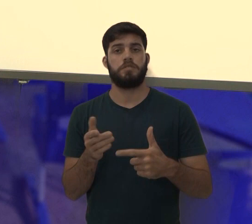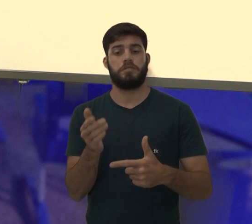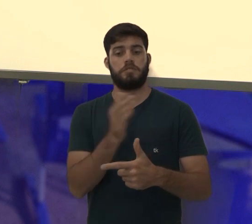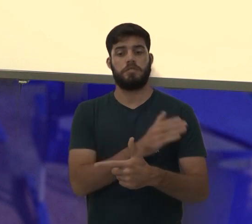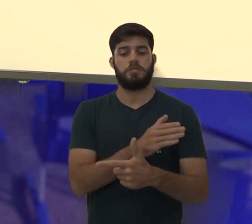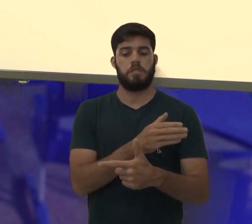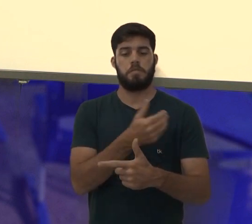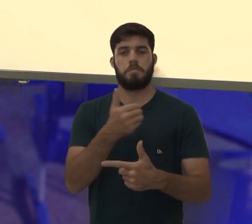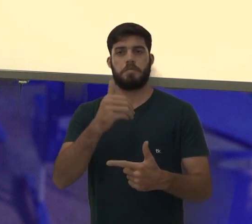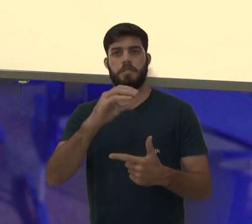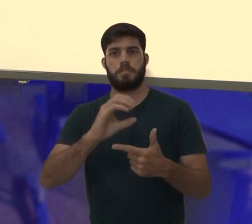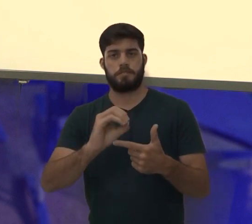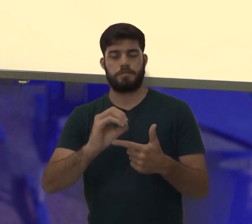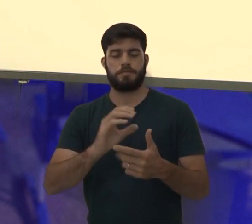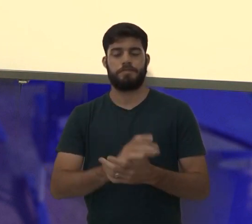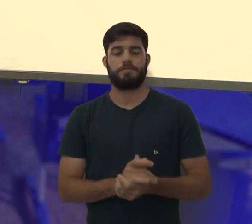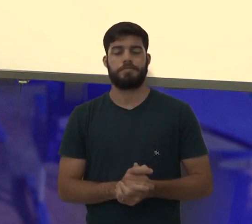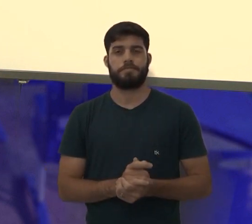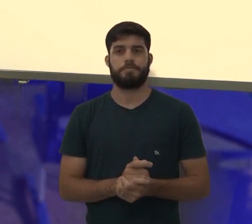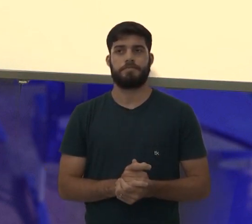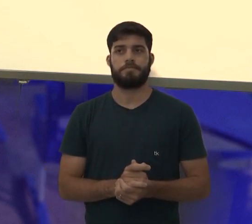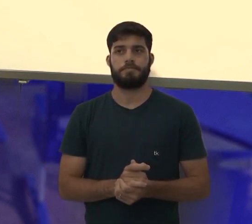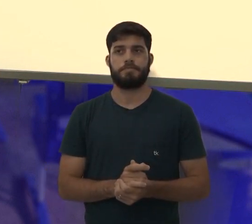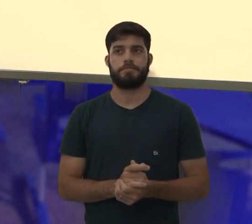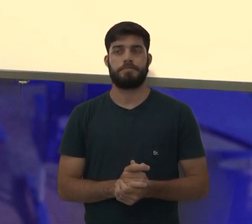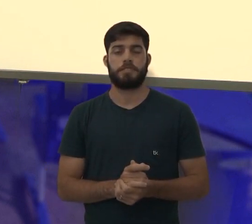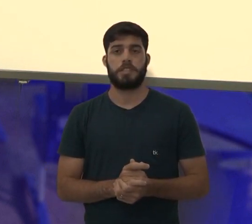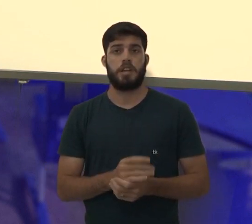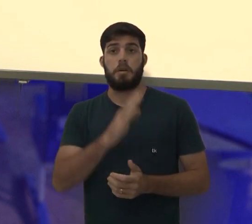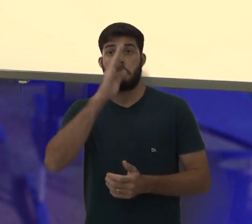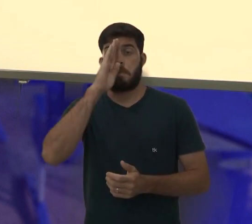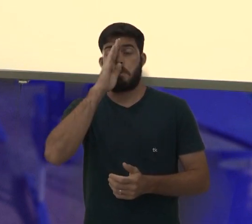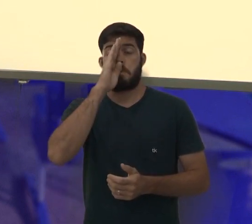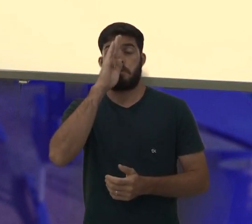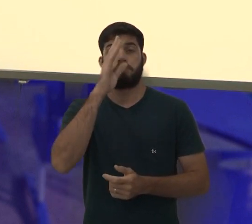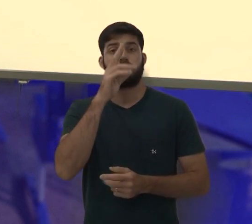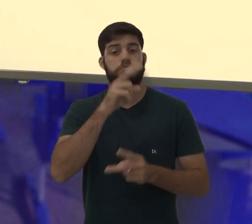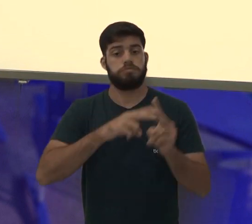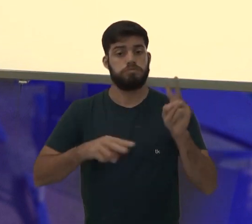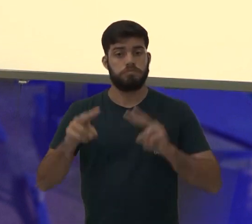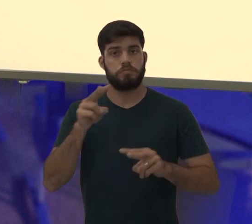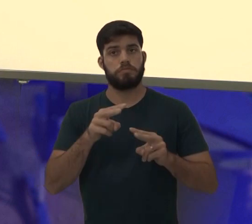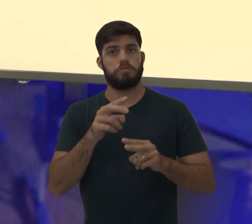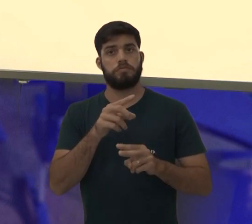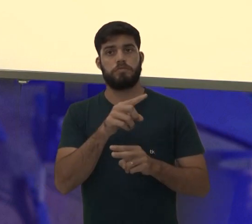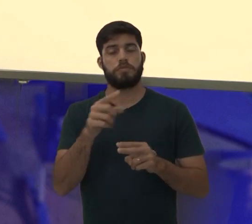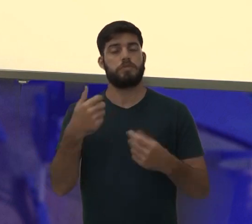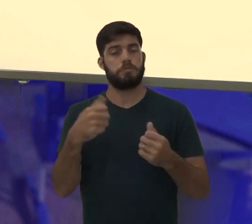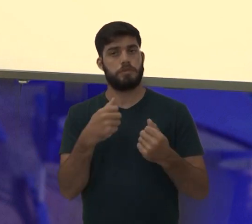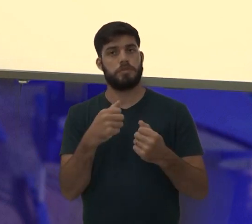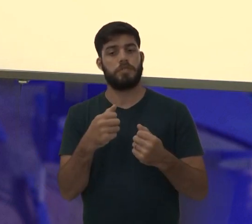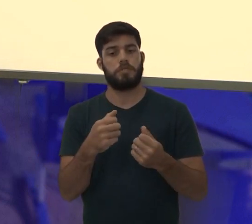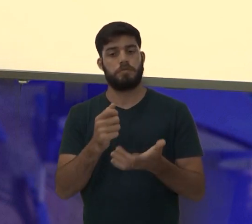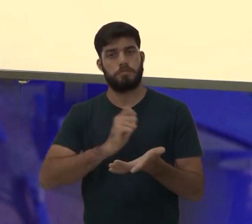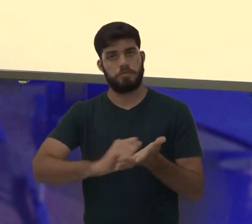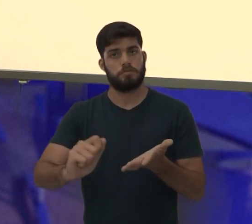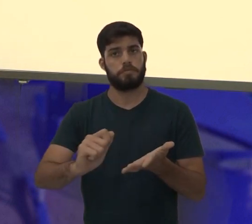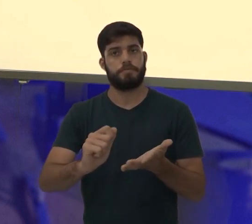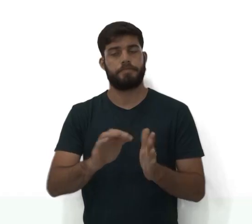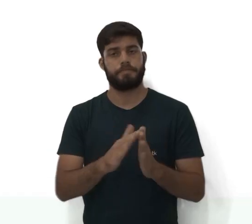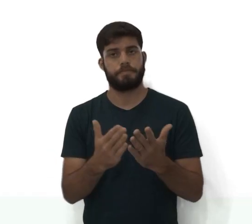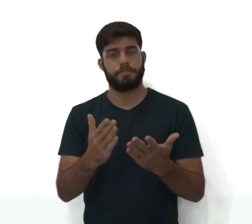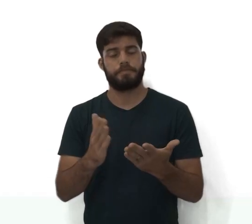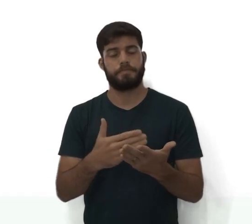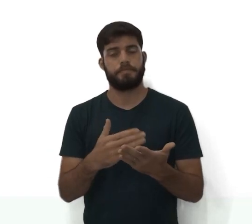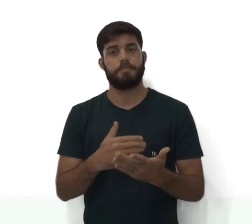por 10. Então, essa seria a principal observação que vocês teriam que anotar no caderno.